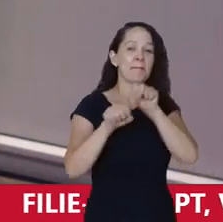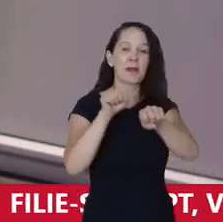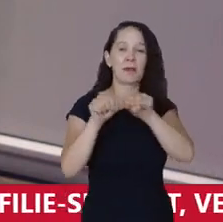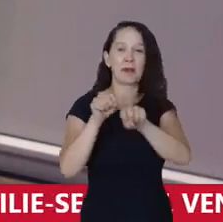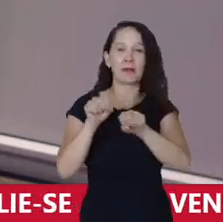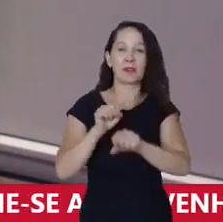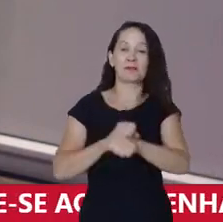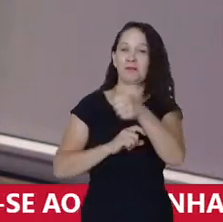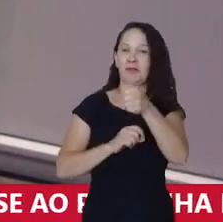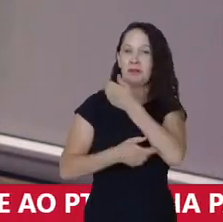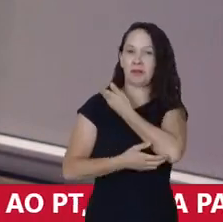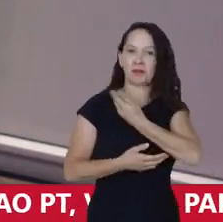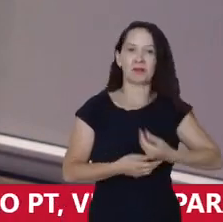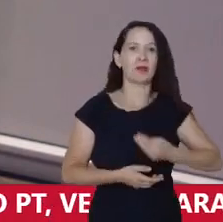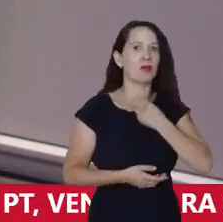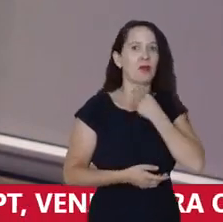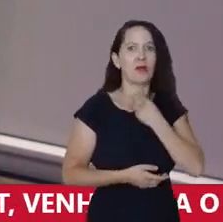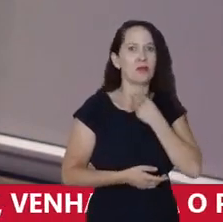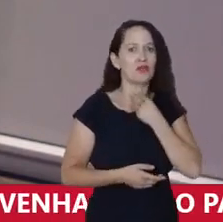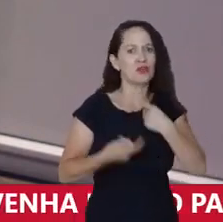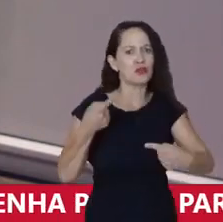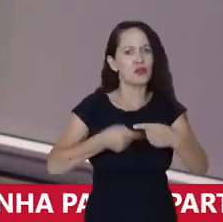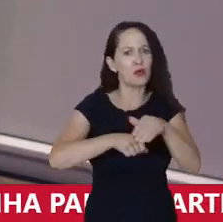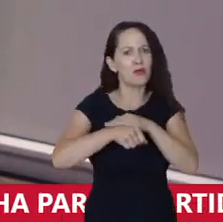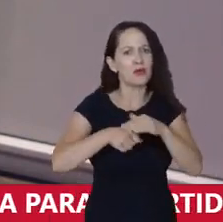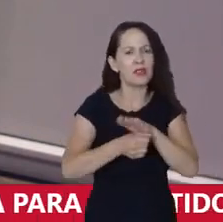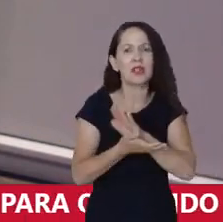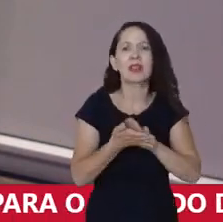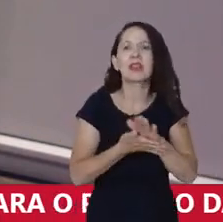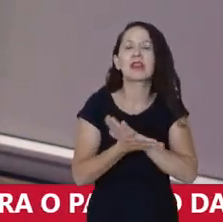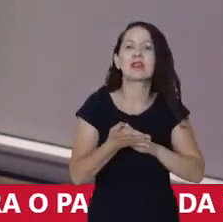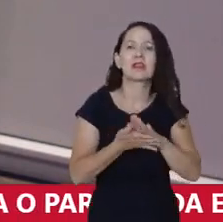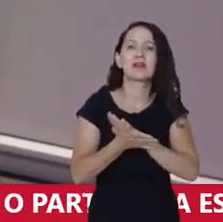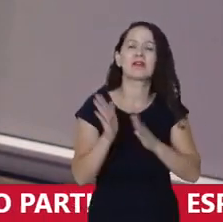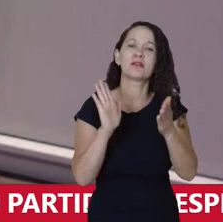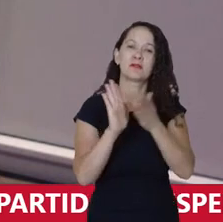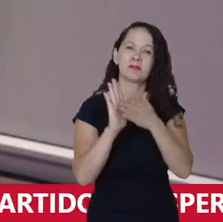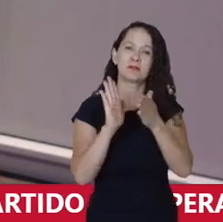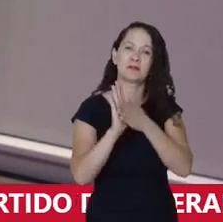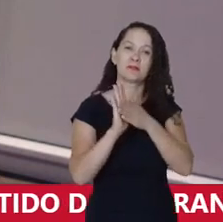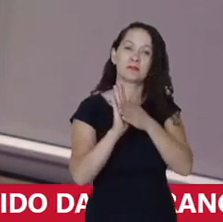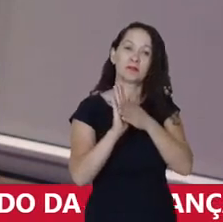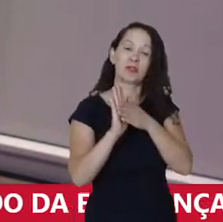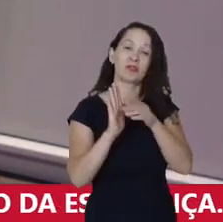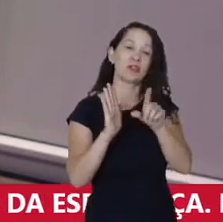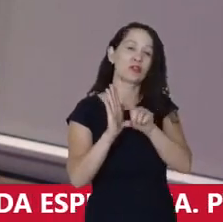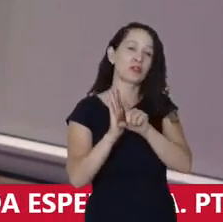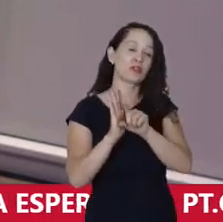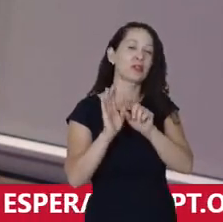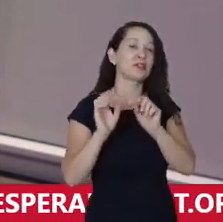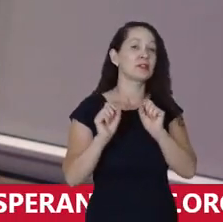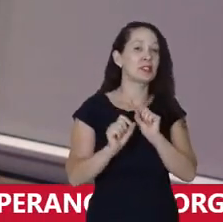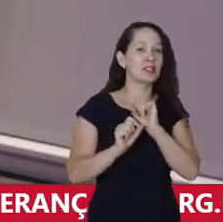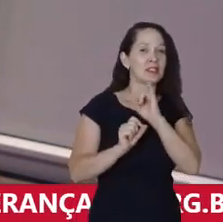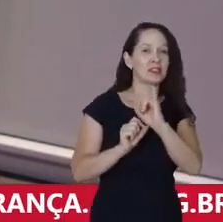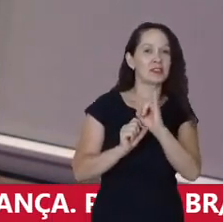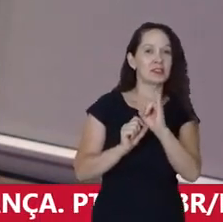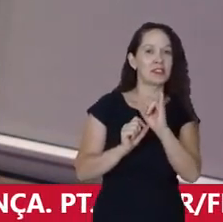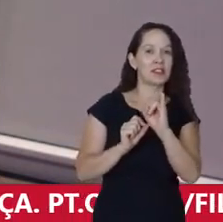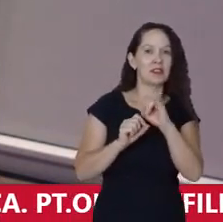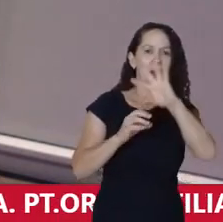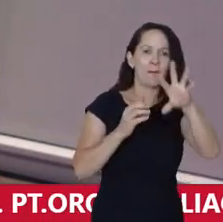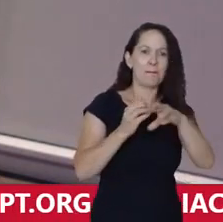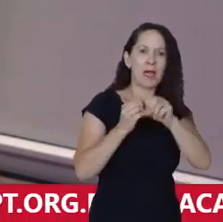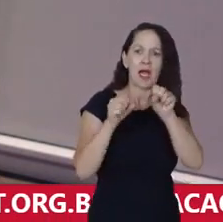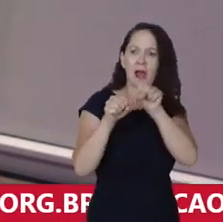como este não devia estar discutindo nenhuma proposta de emenda constitucional, muito menos com essa amplitude, com